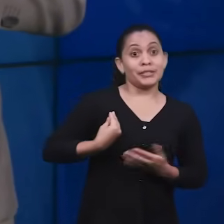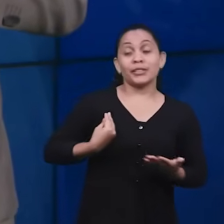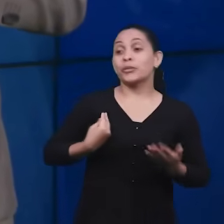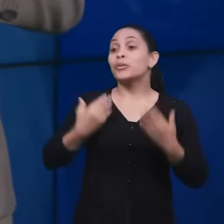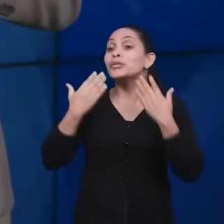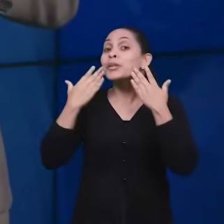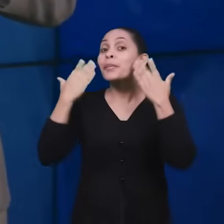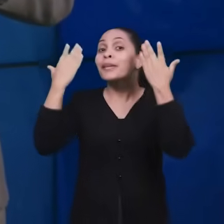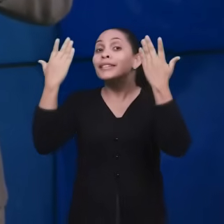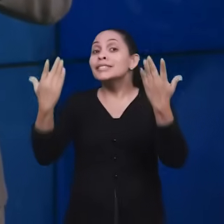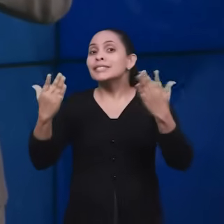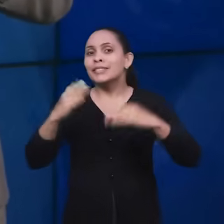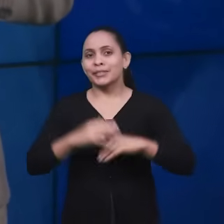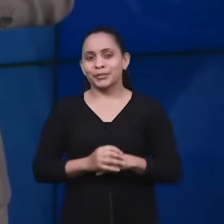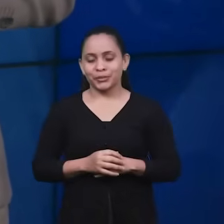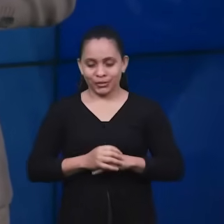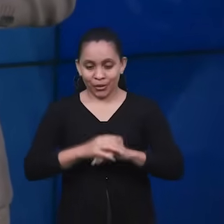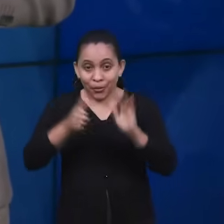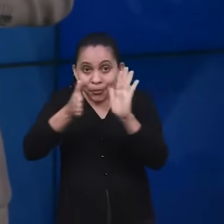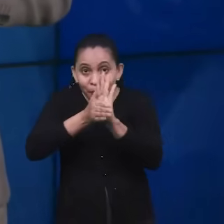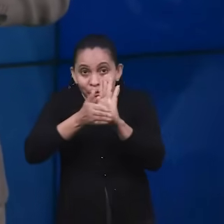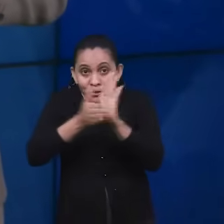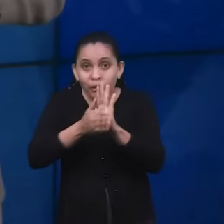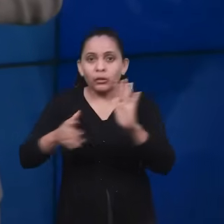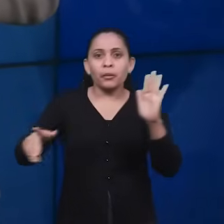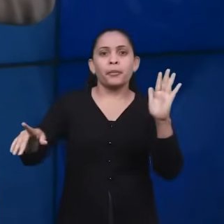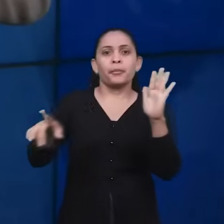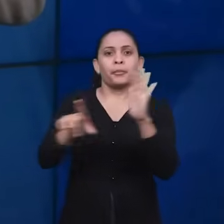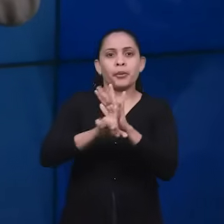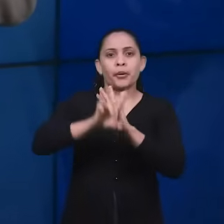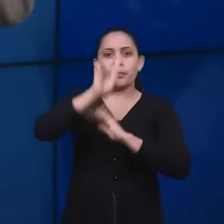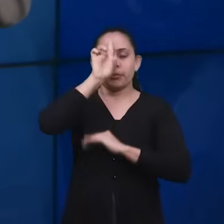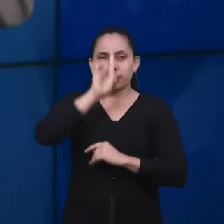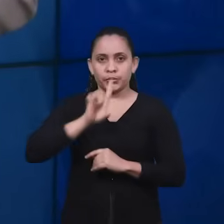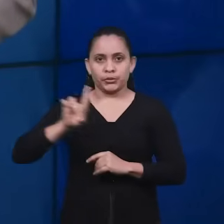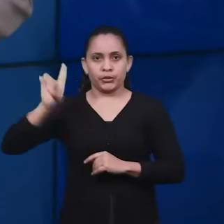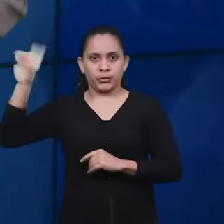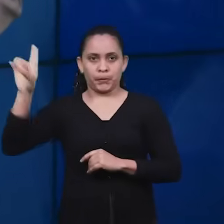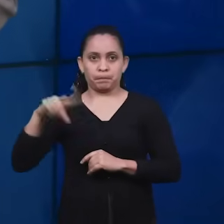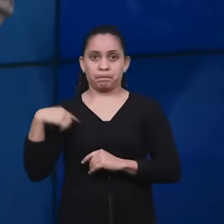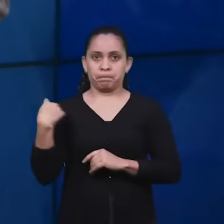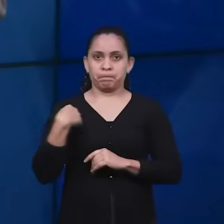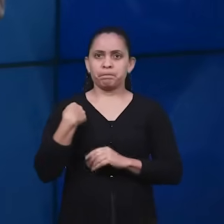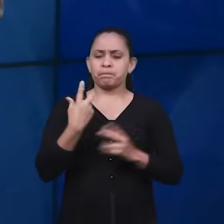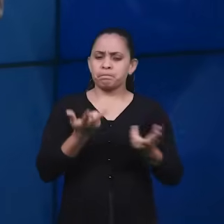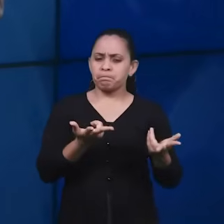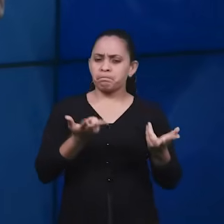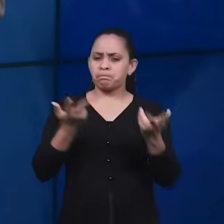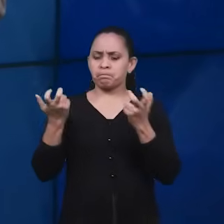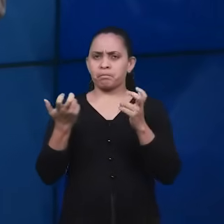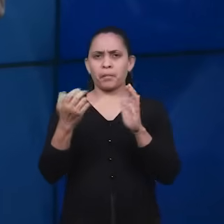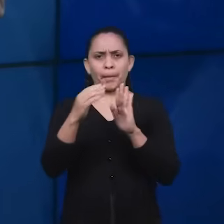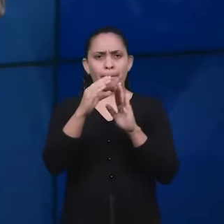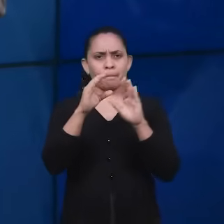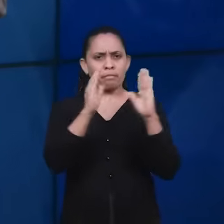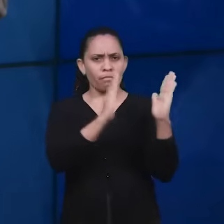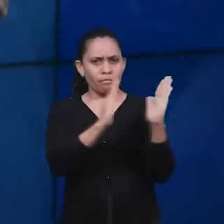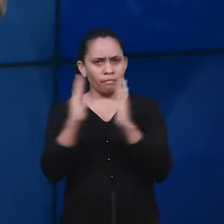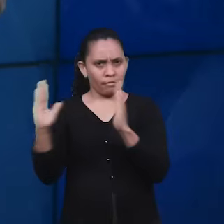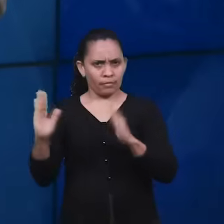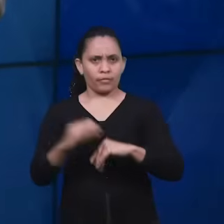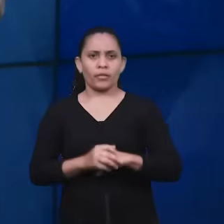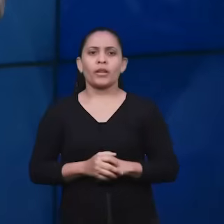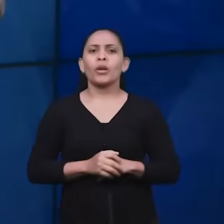apresentando o projeto de Deus. Vamos ver em partes. O que